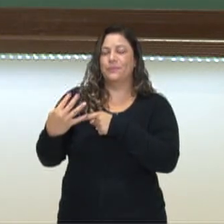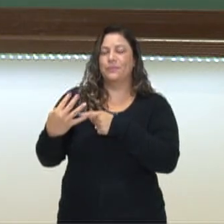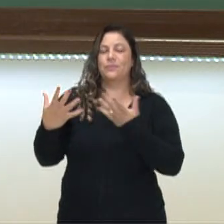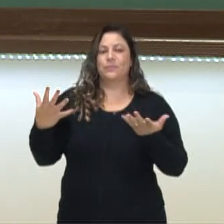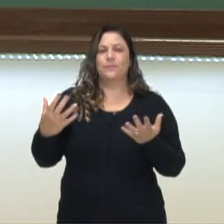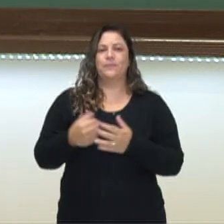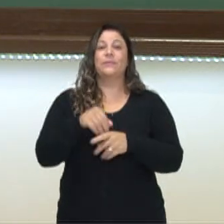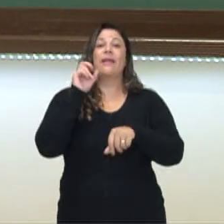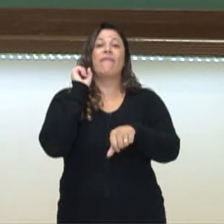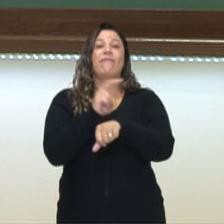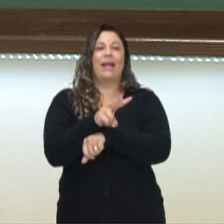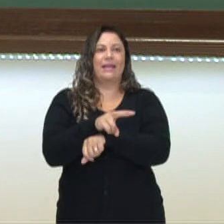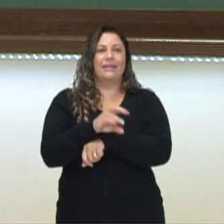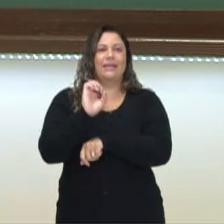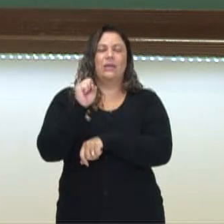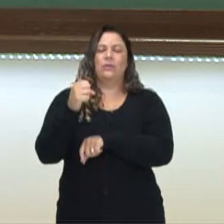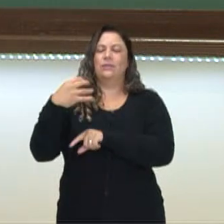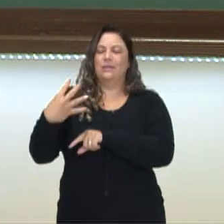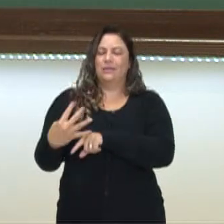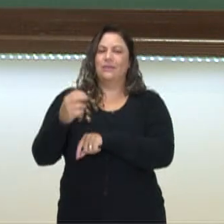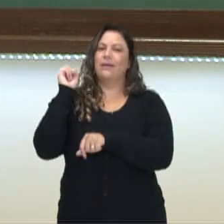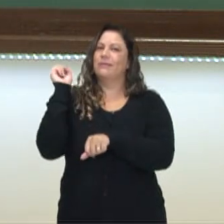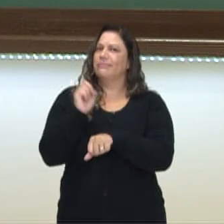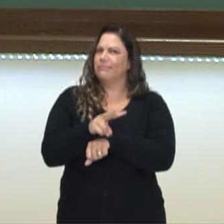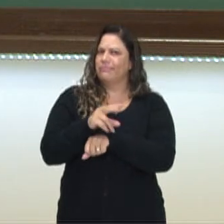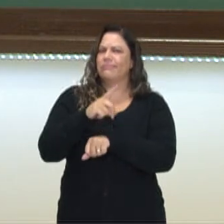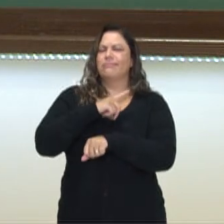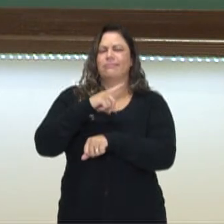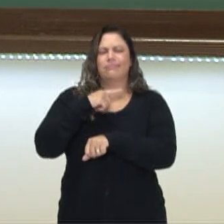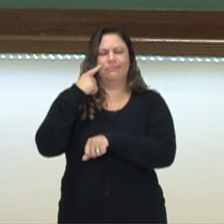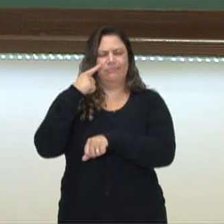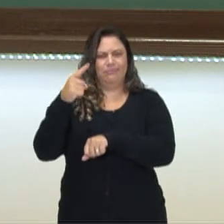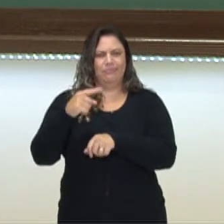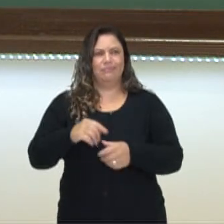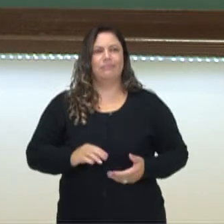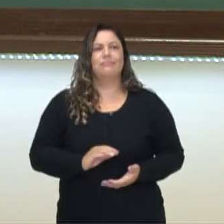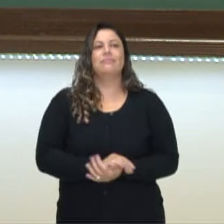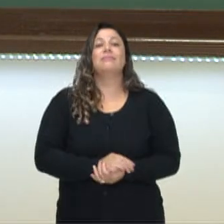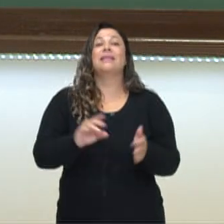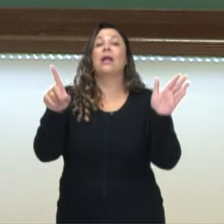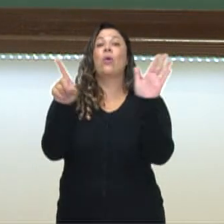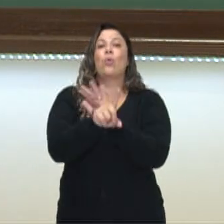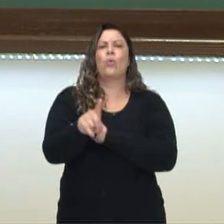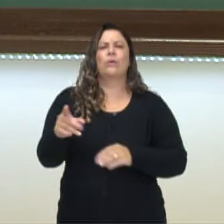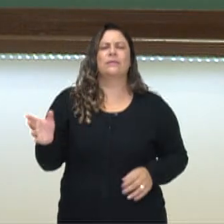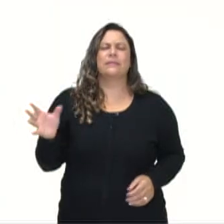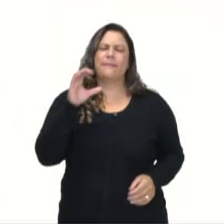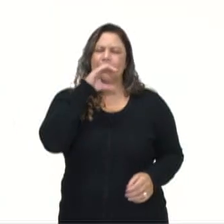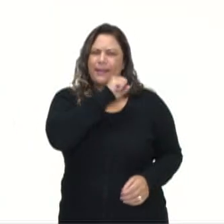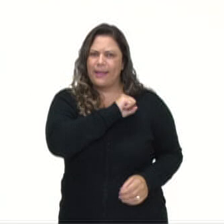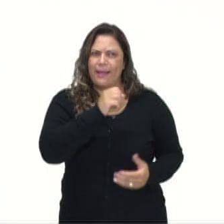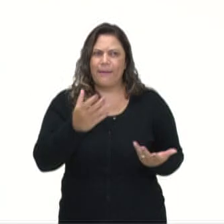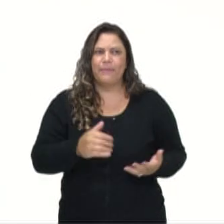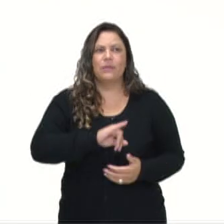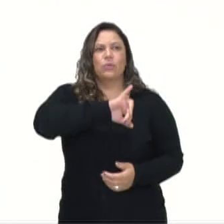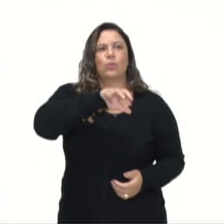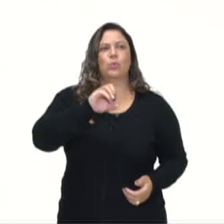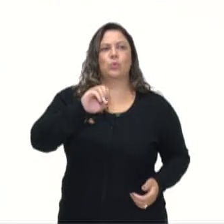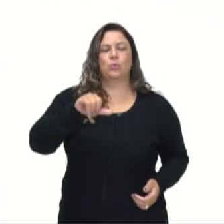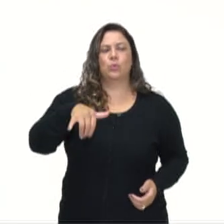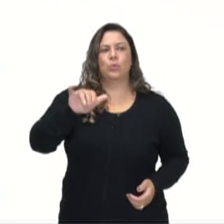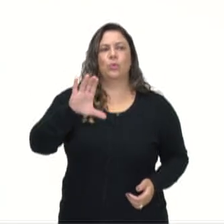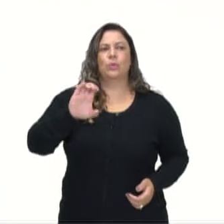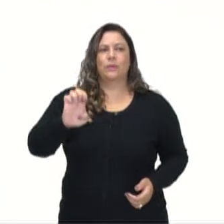propriedades da multiplicação nos ajudam a resolver problemas? Muito bem. Um quiz, bem rapidinho. Joyce nasceu